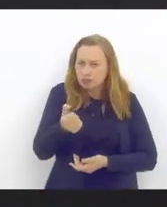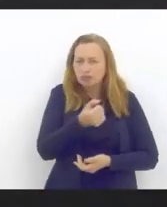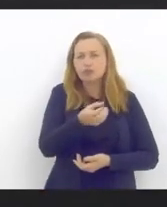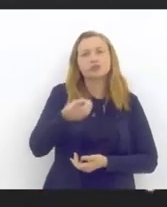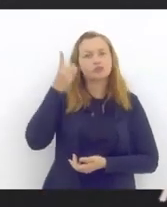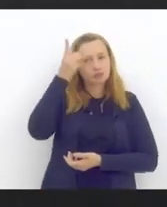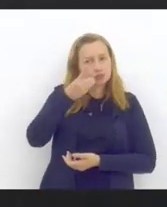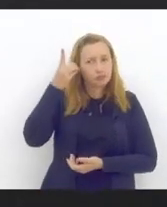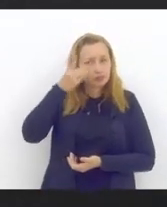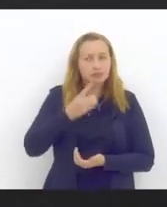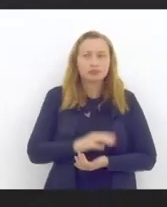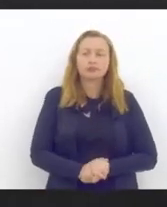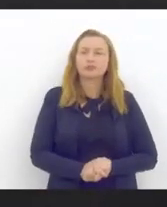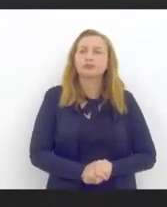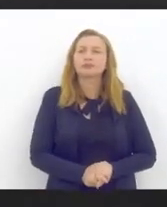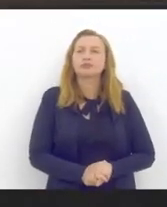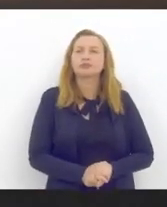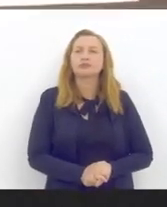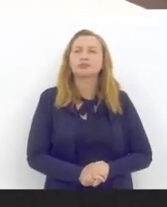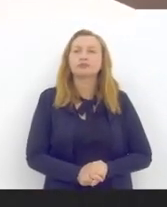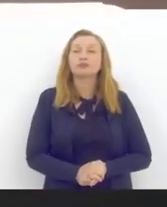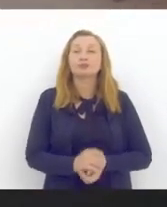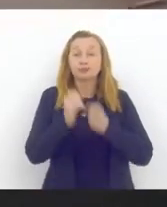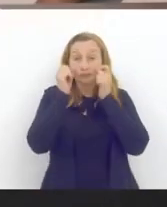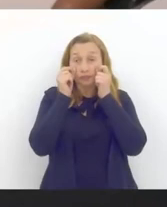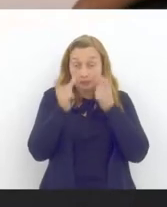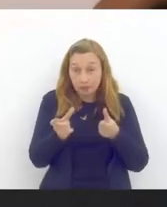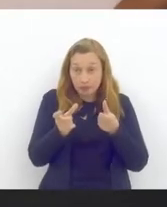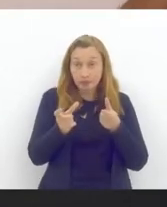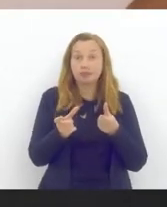parlamentares, a gente tem alertado